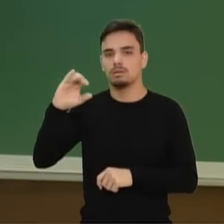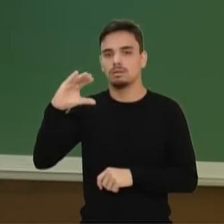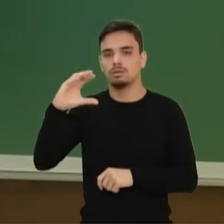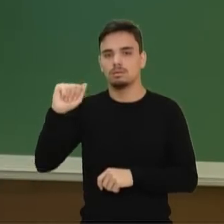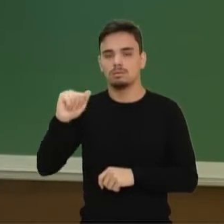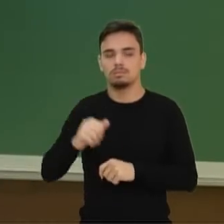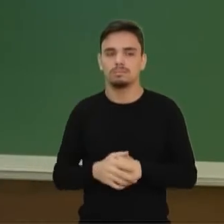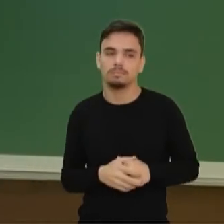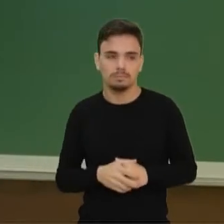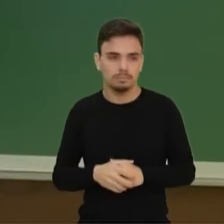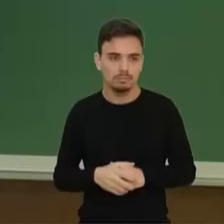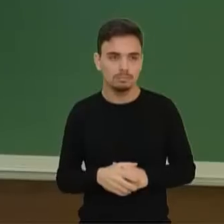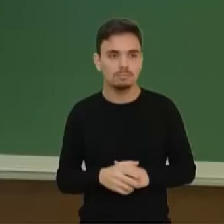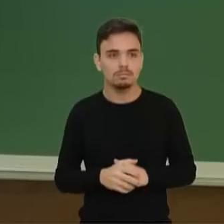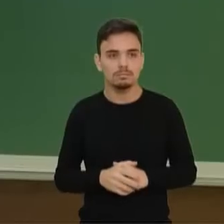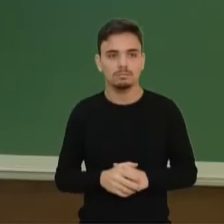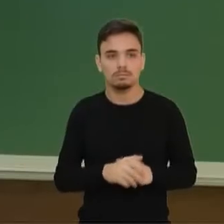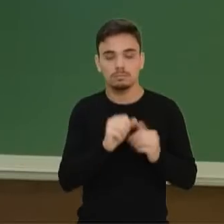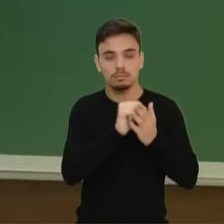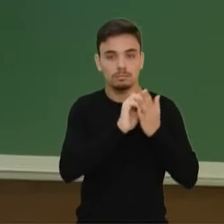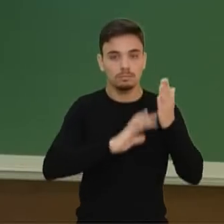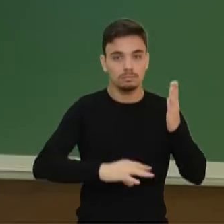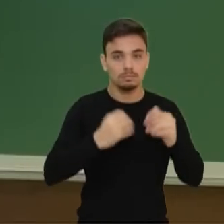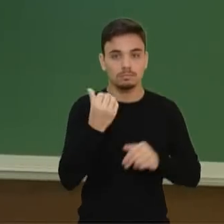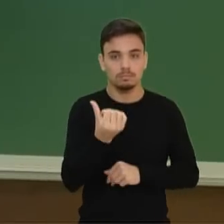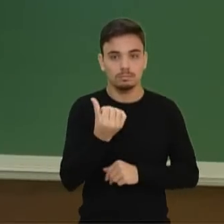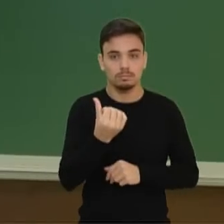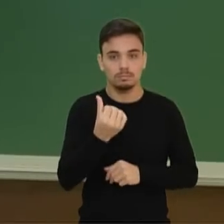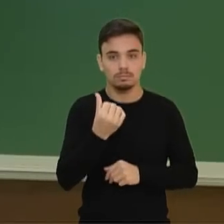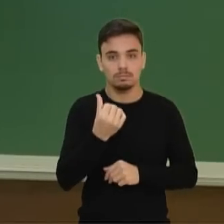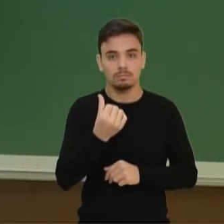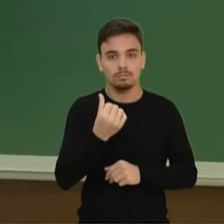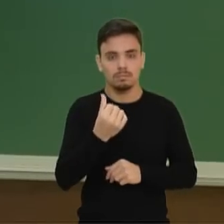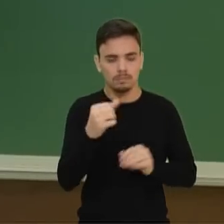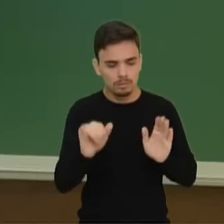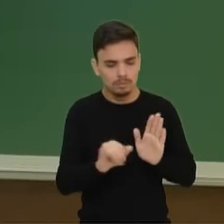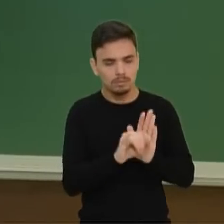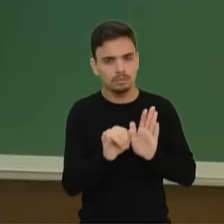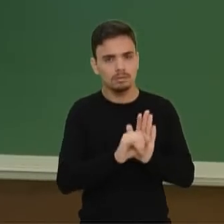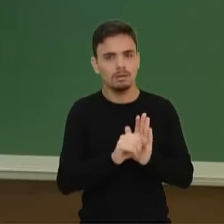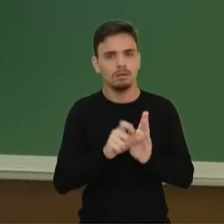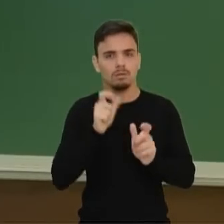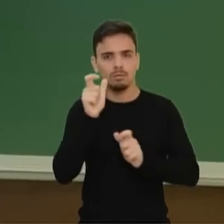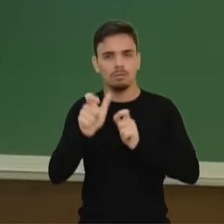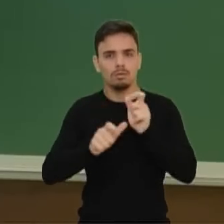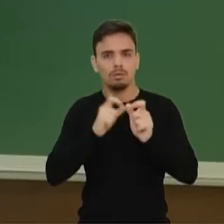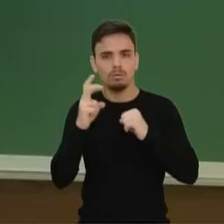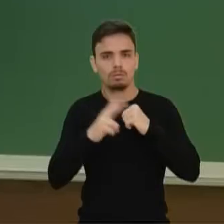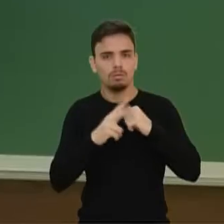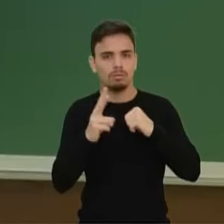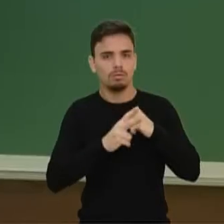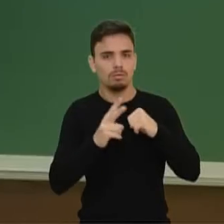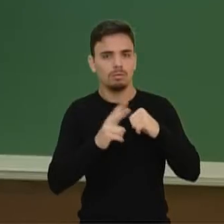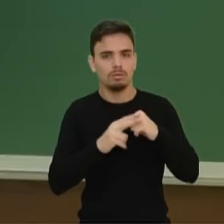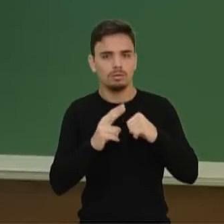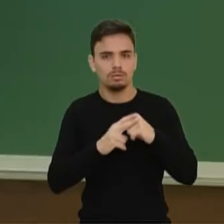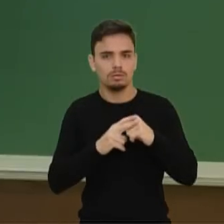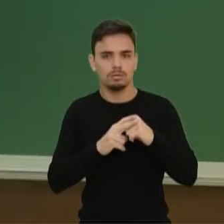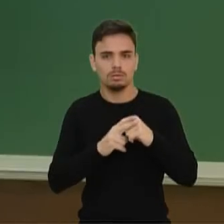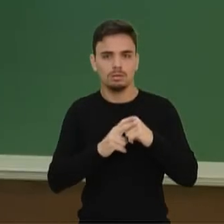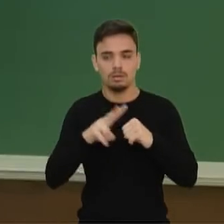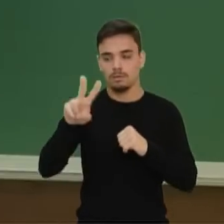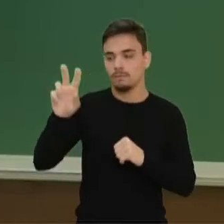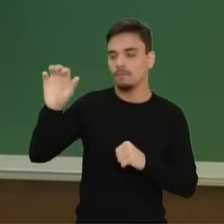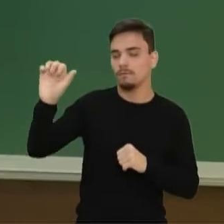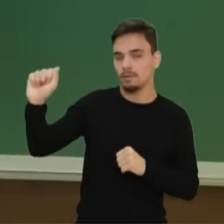bem. Então lá, atividade 6. Identifique as vozes verbais usando VA